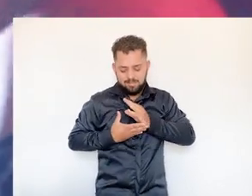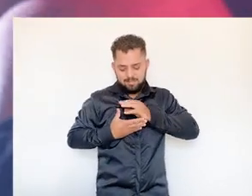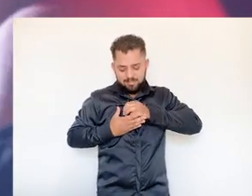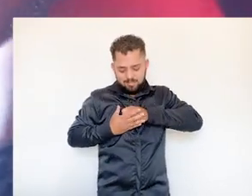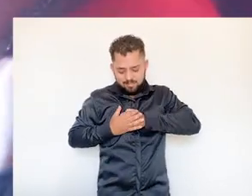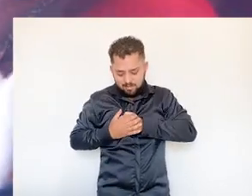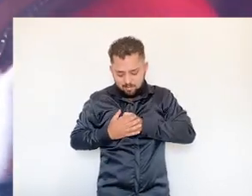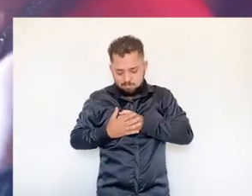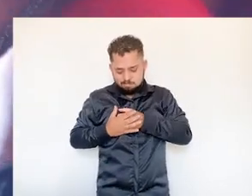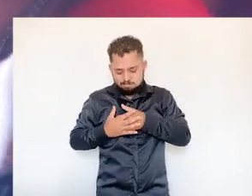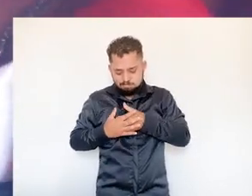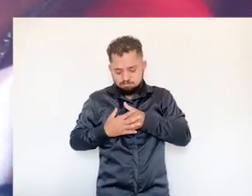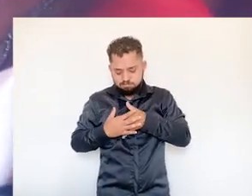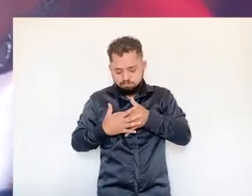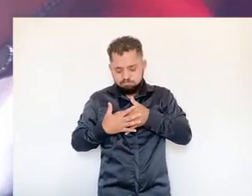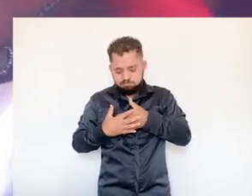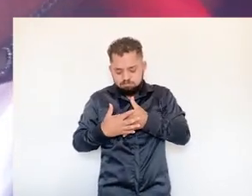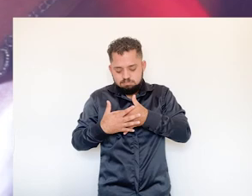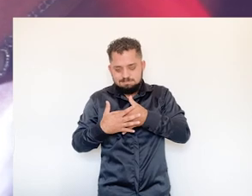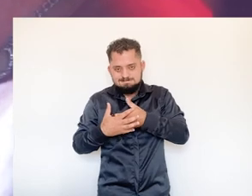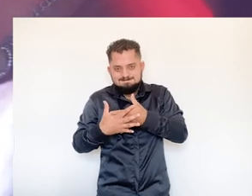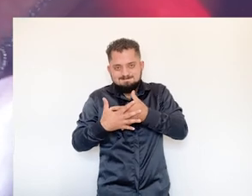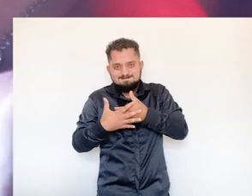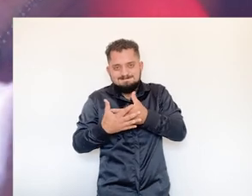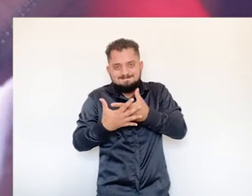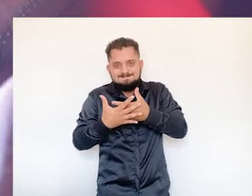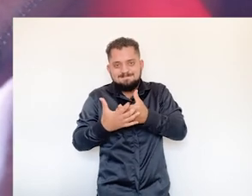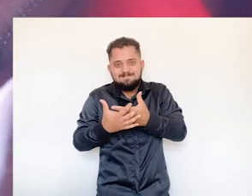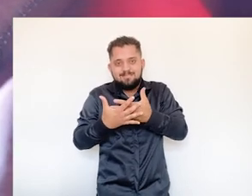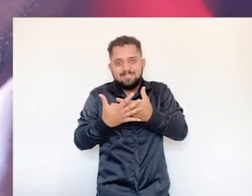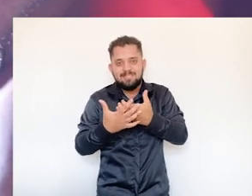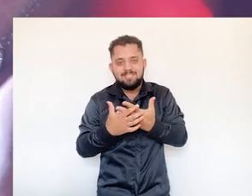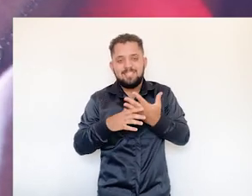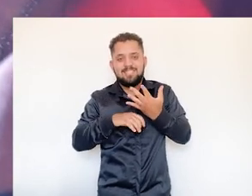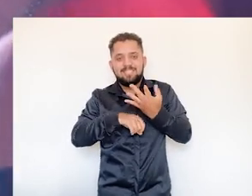gigante, minhas pernas mal conseguem